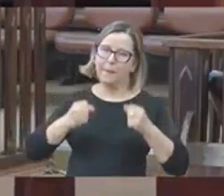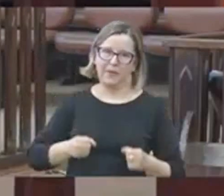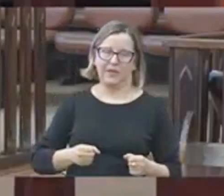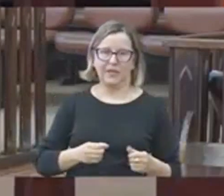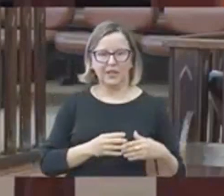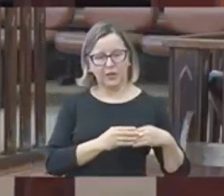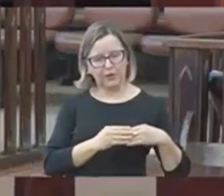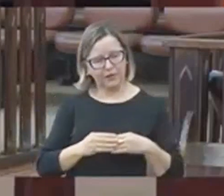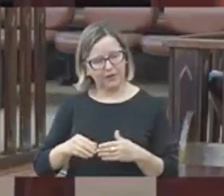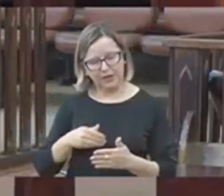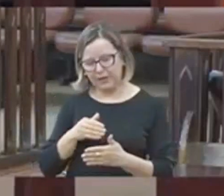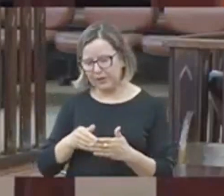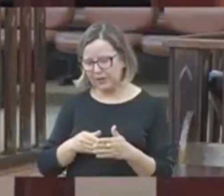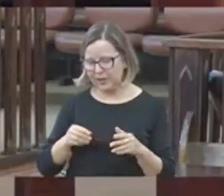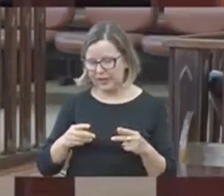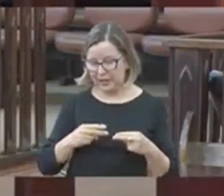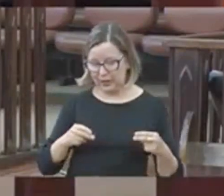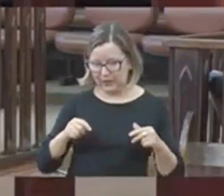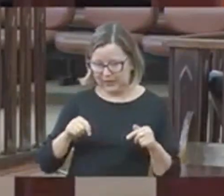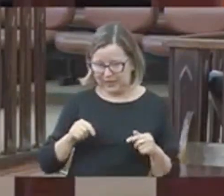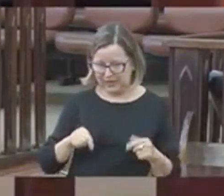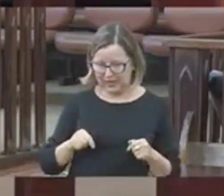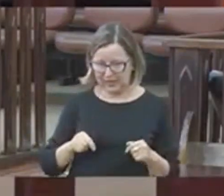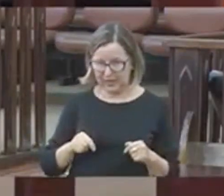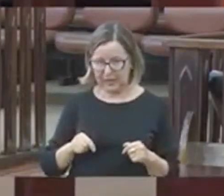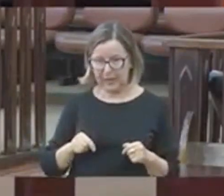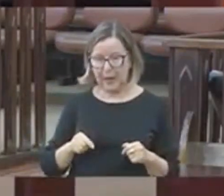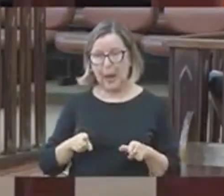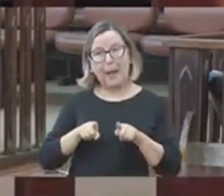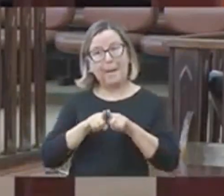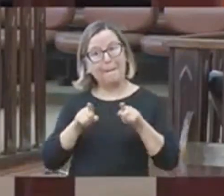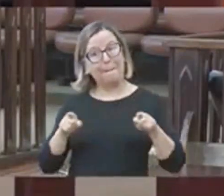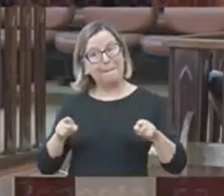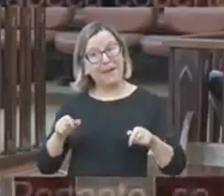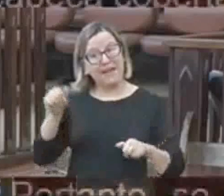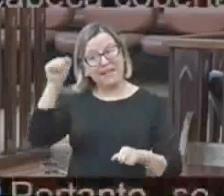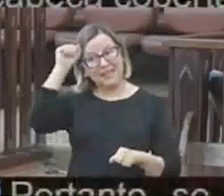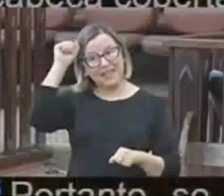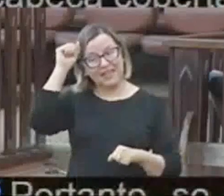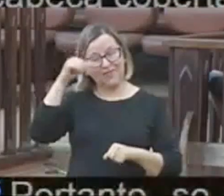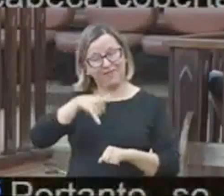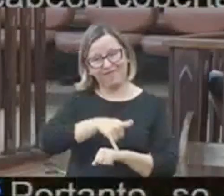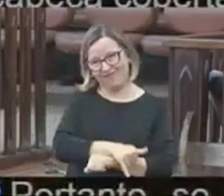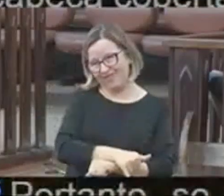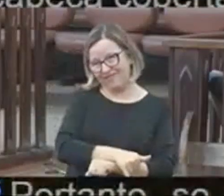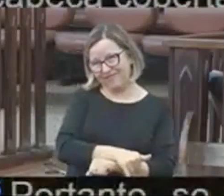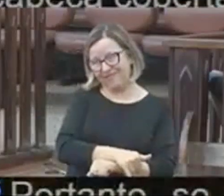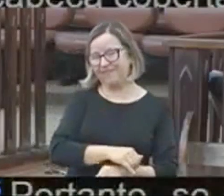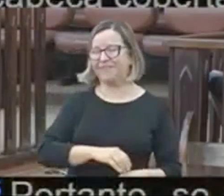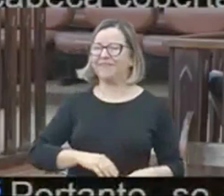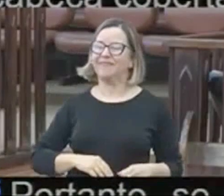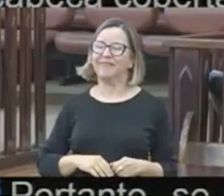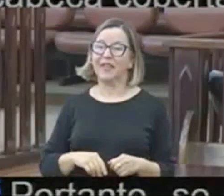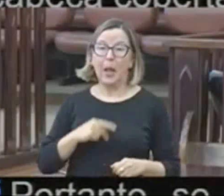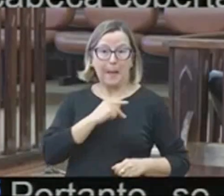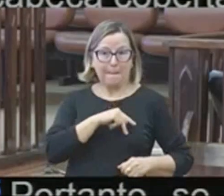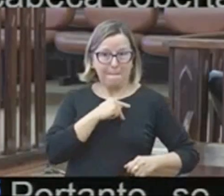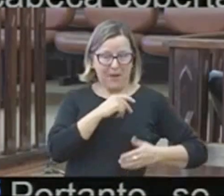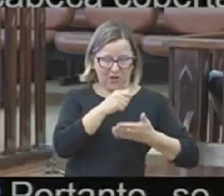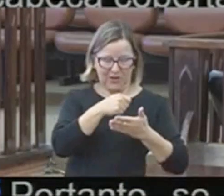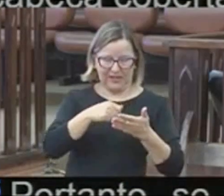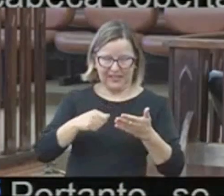1 Coríntios, capítulo 11, versículo 3, o apóstolo Paulo diz assim: quero, entretanto,